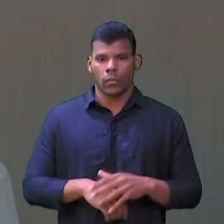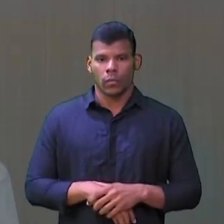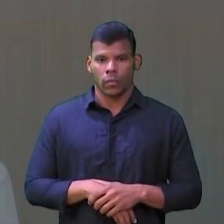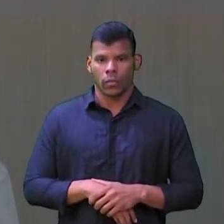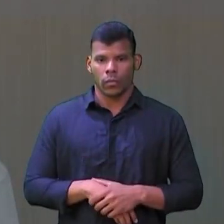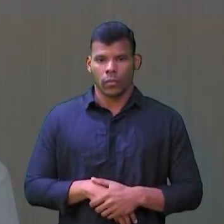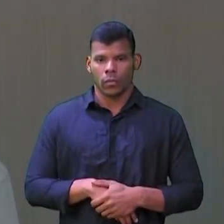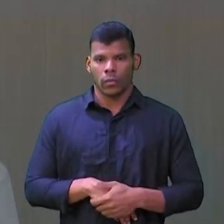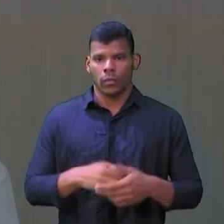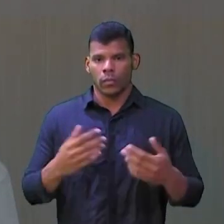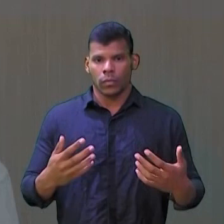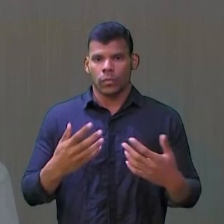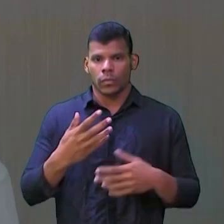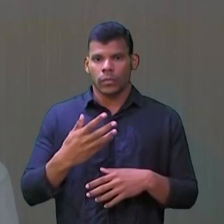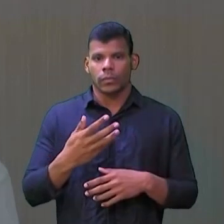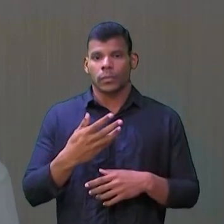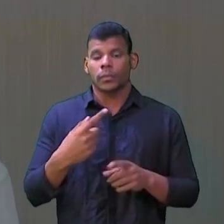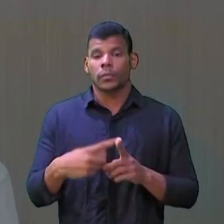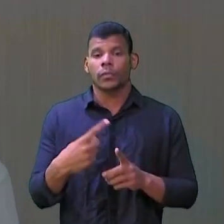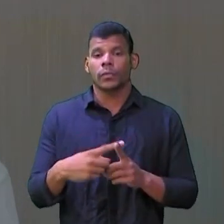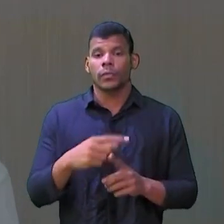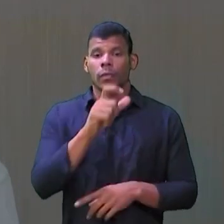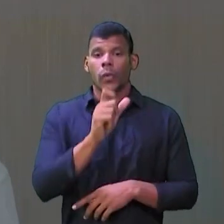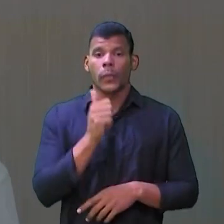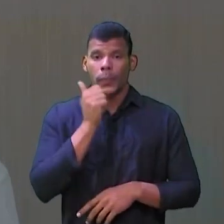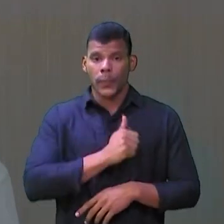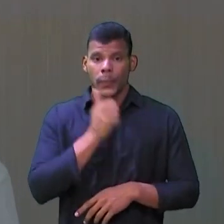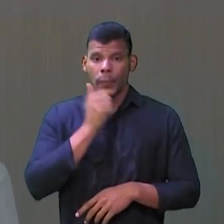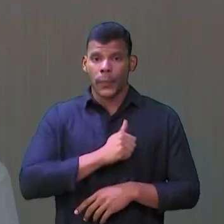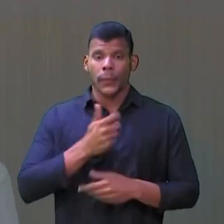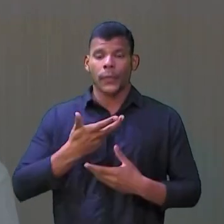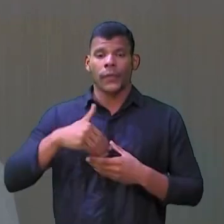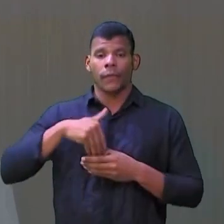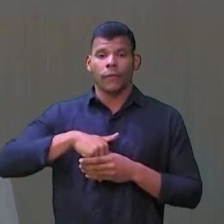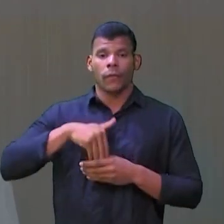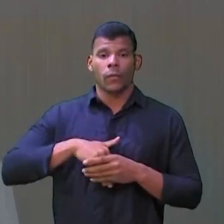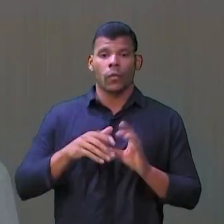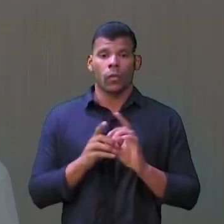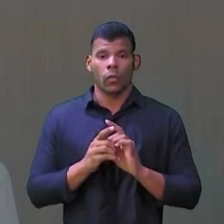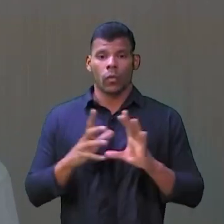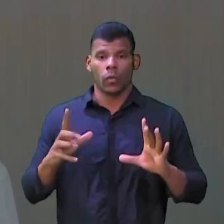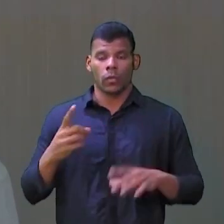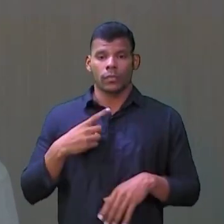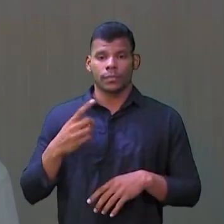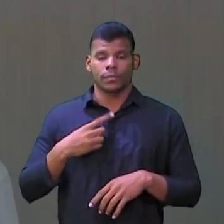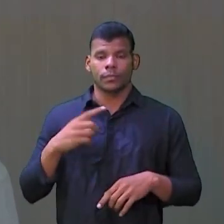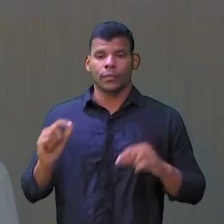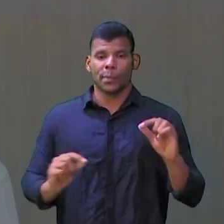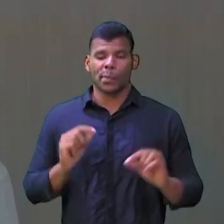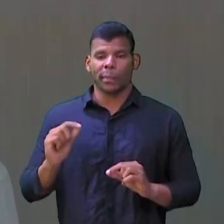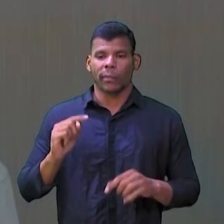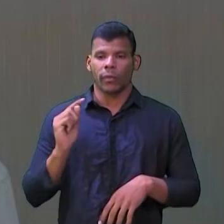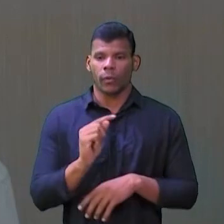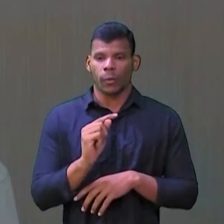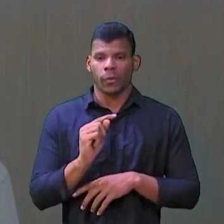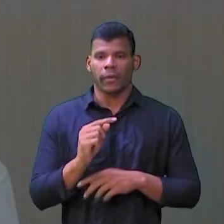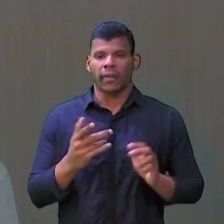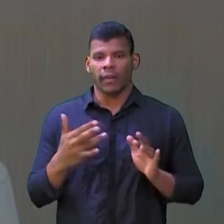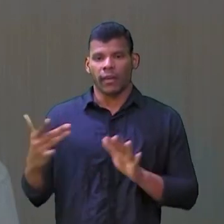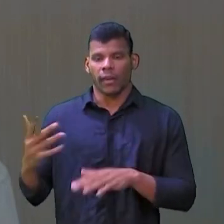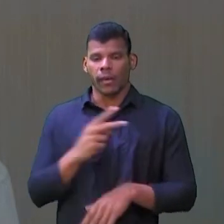de ela ser mulher e ter sido eleita democraticamente para exercer o mandato